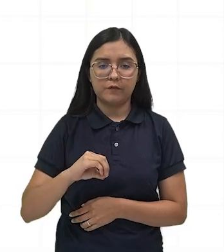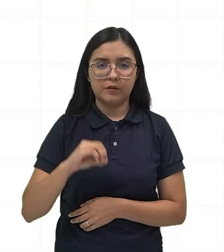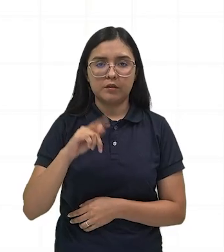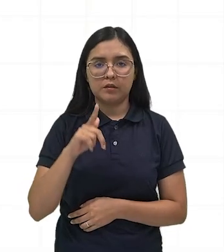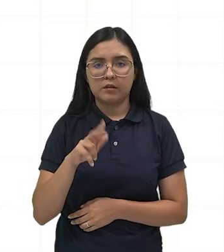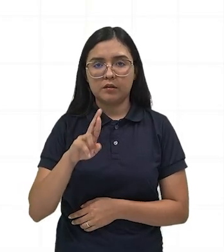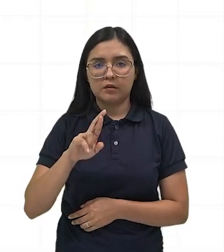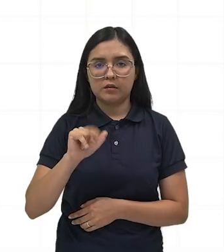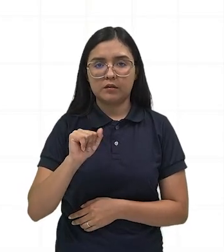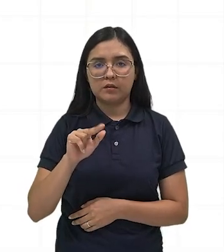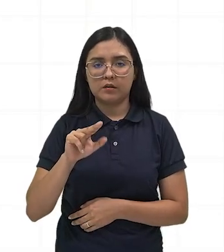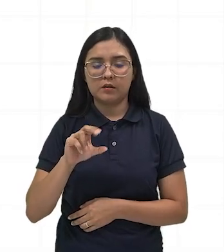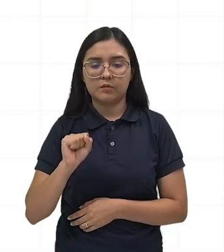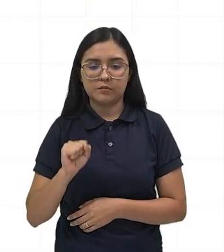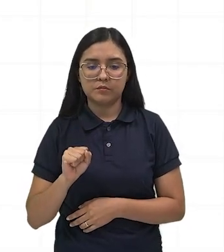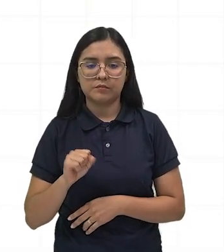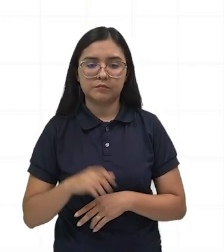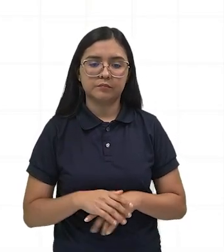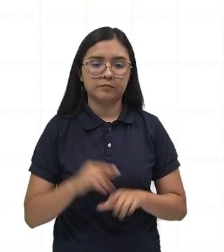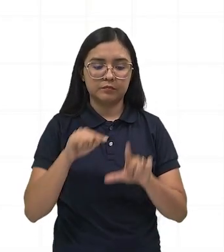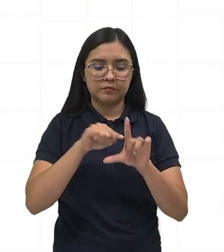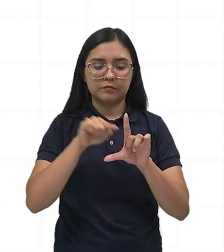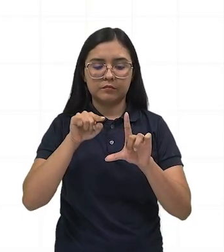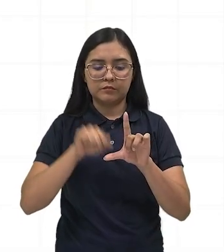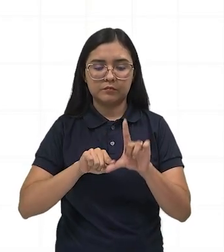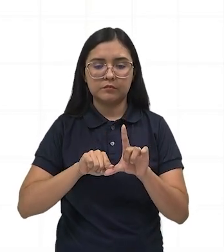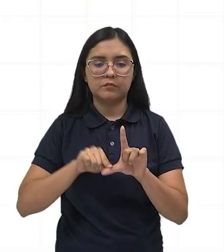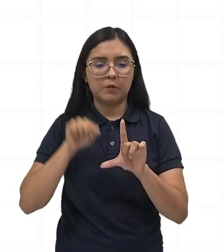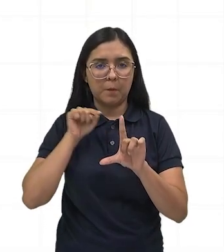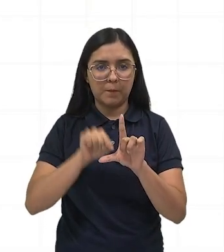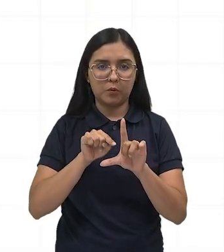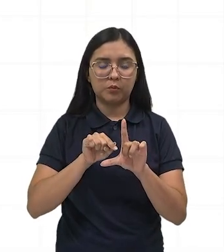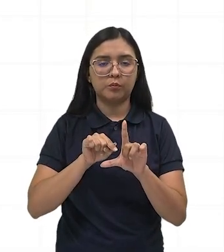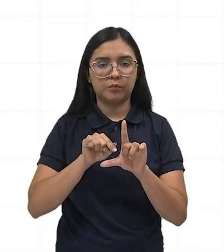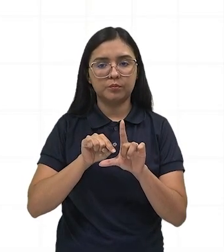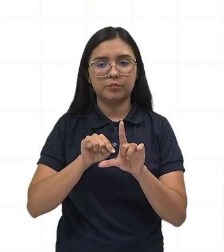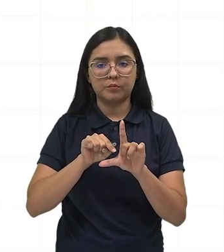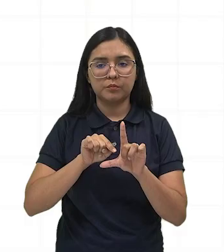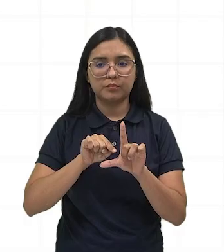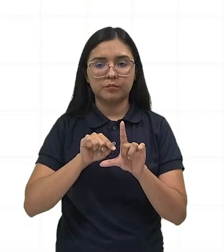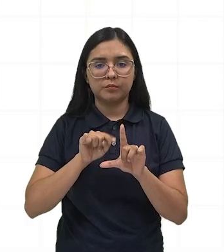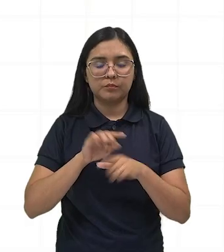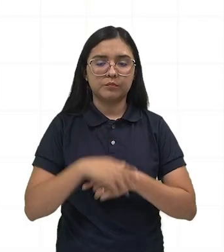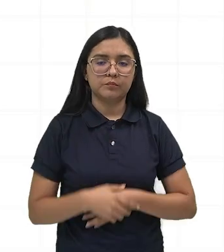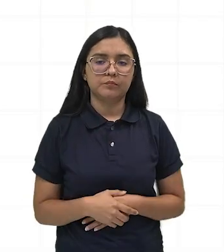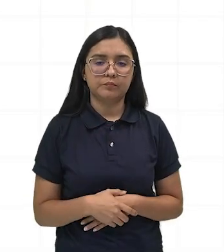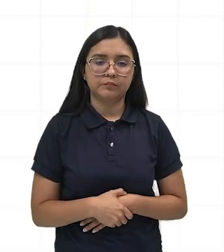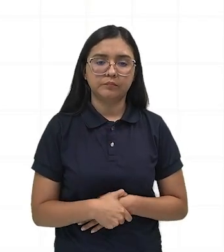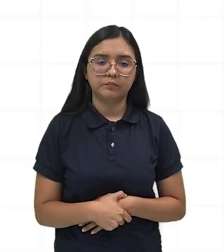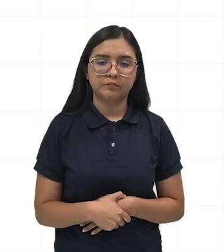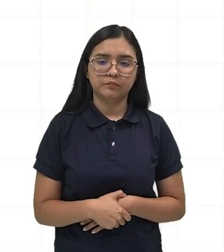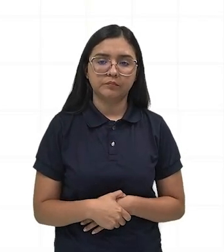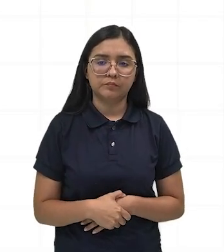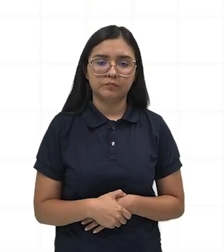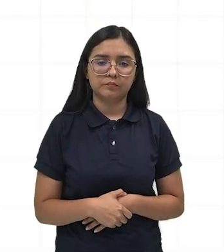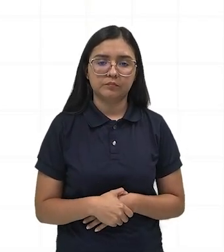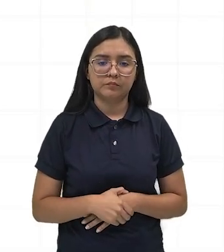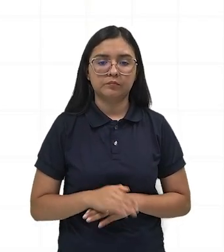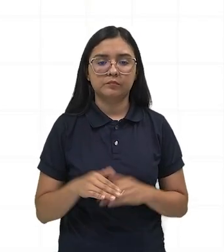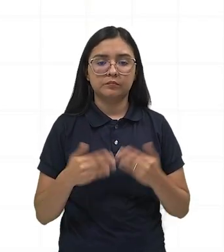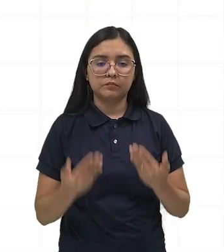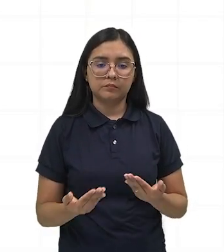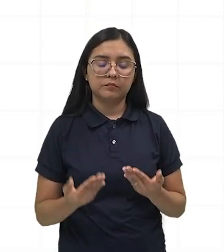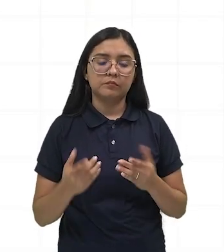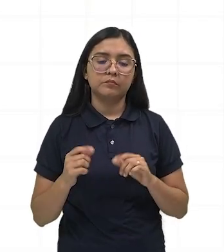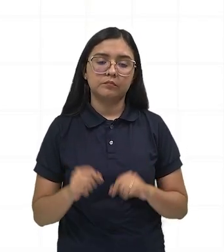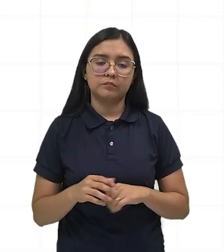ângulo que tem um quadradinho e um ponto dentro do quadrado, tá? Então, a